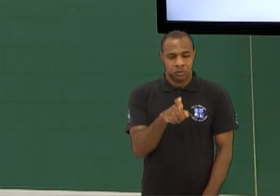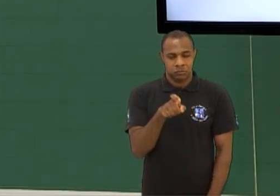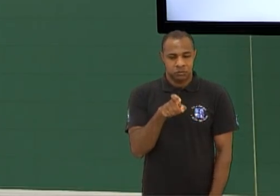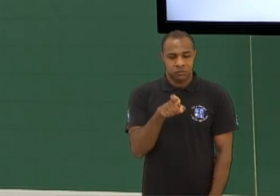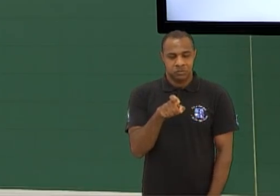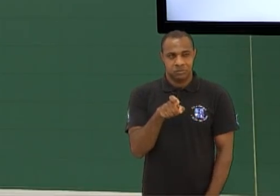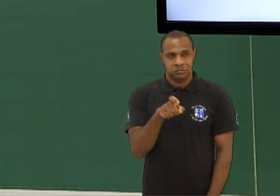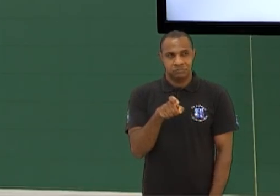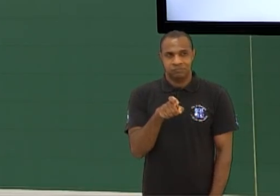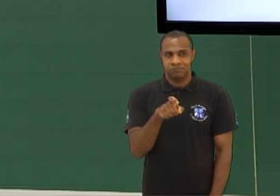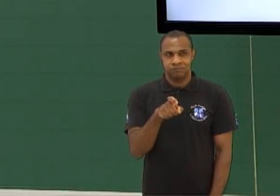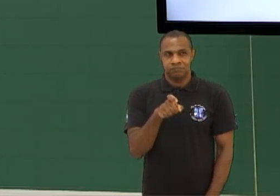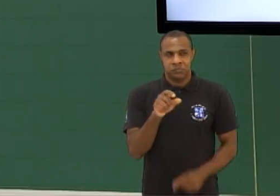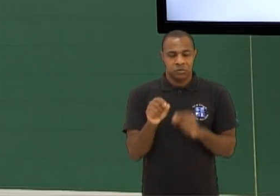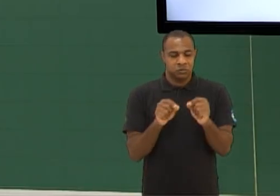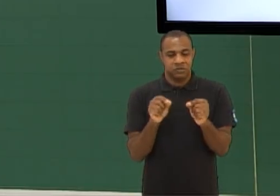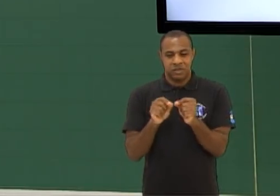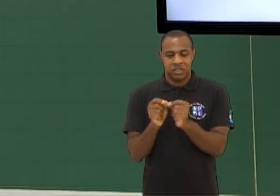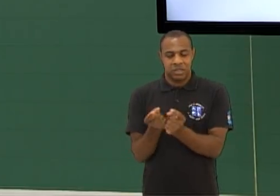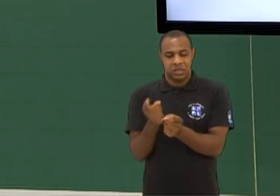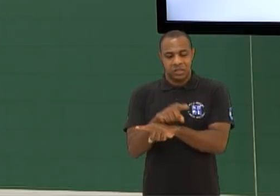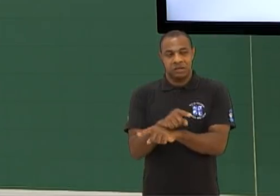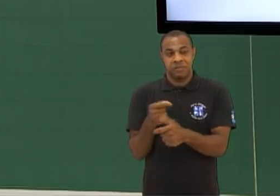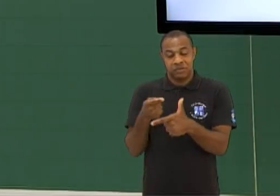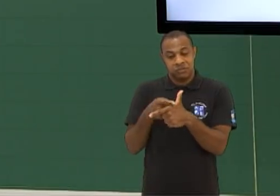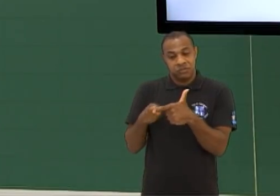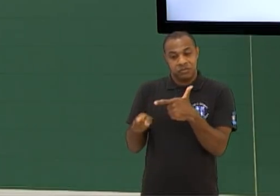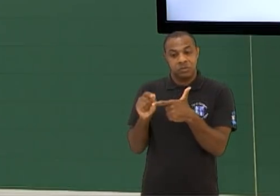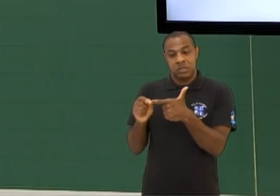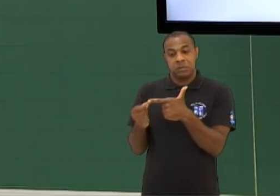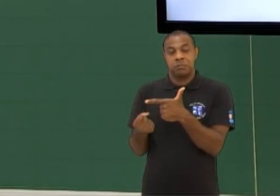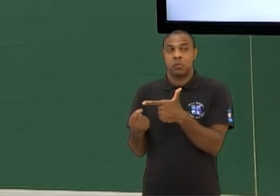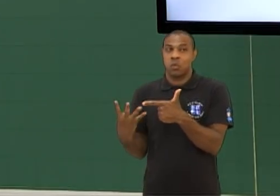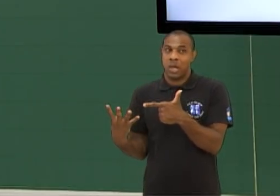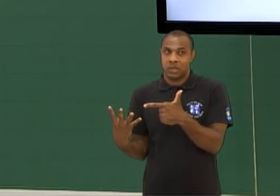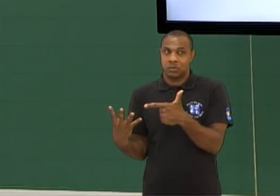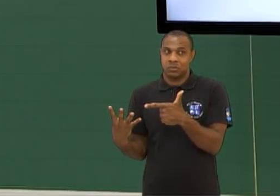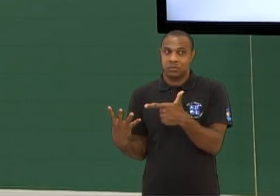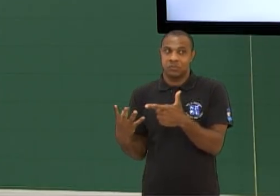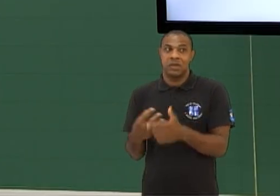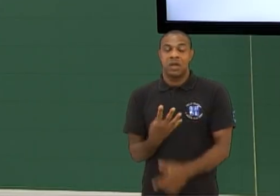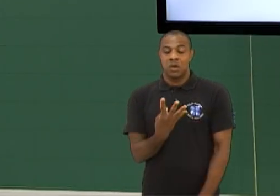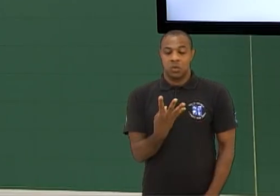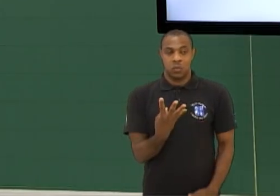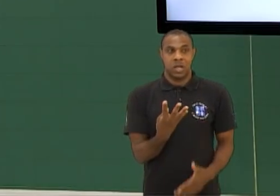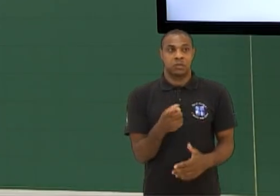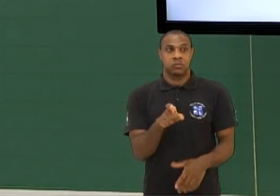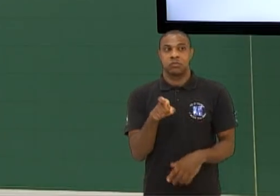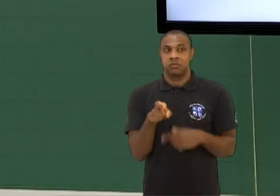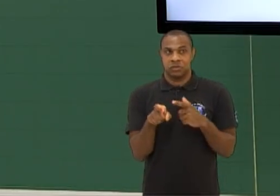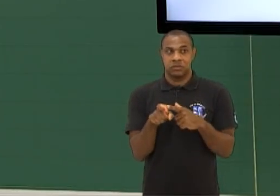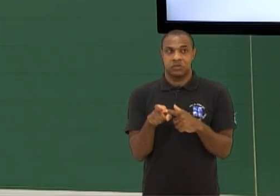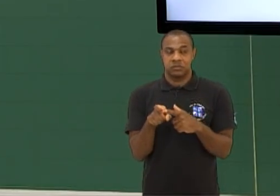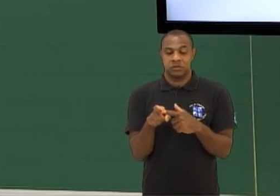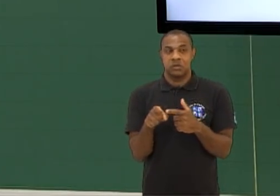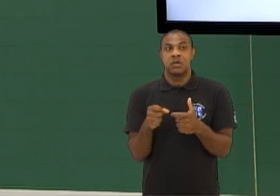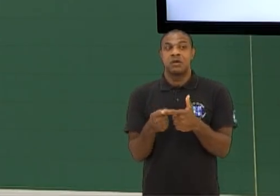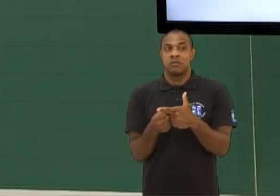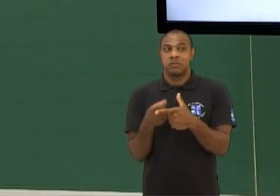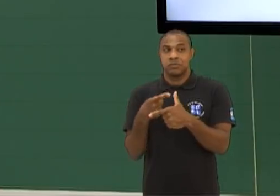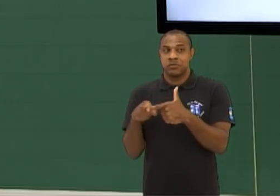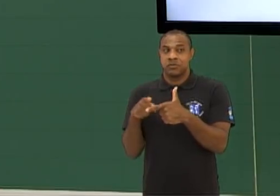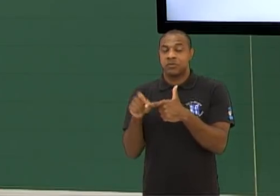descobrir o 1, eu vou fazer a operação inversa. Eu vou dividir por 4. Então, eu vou fazer 4x, vou